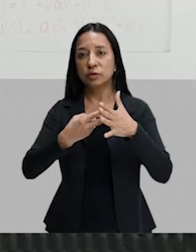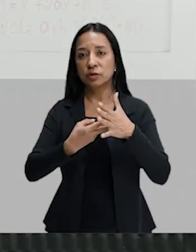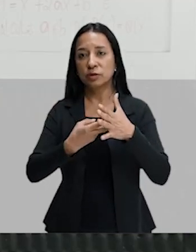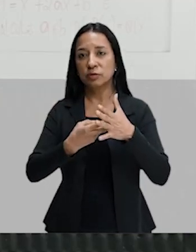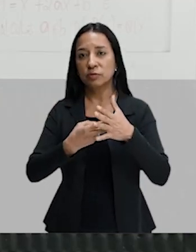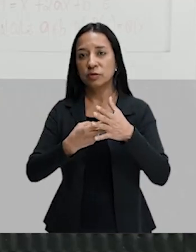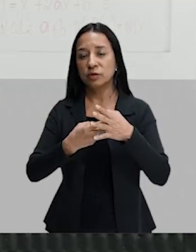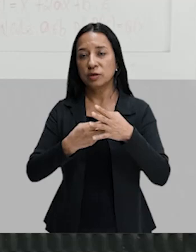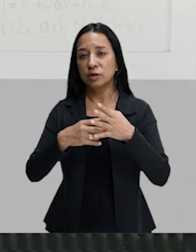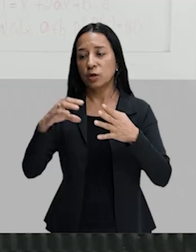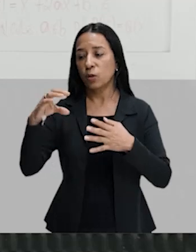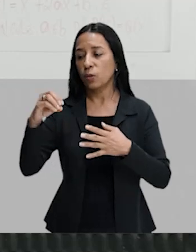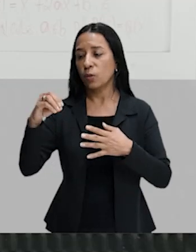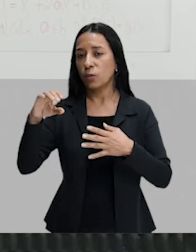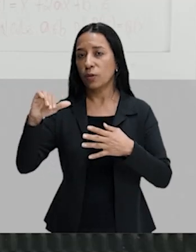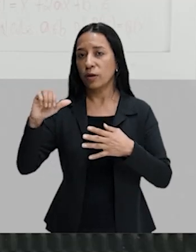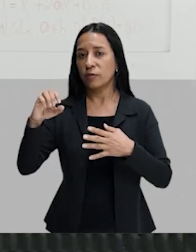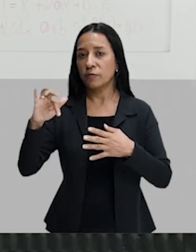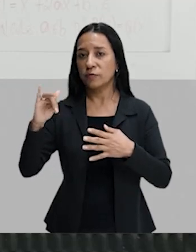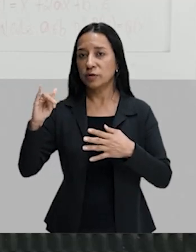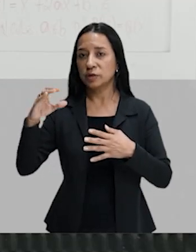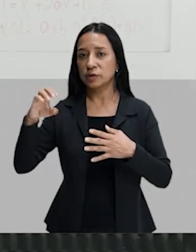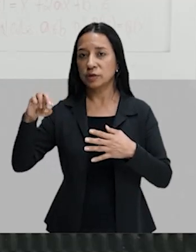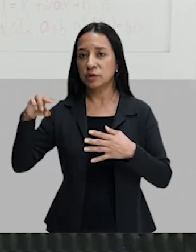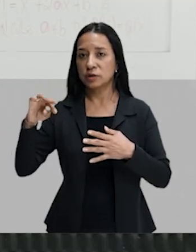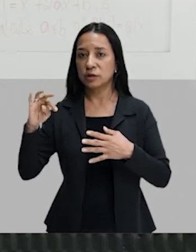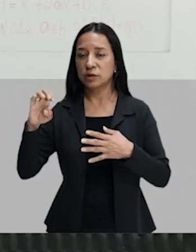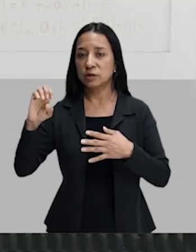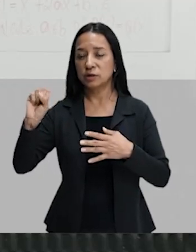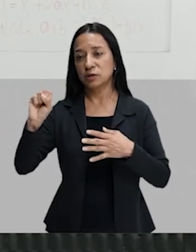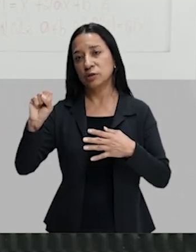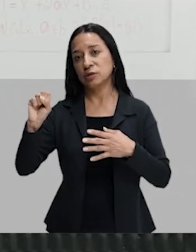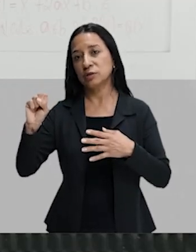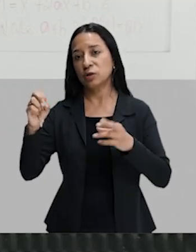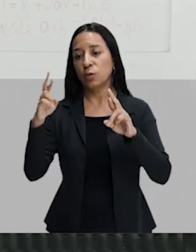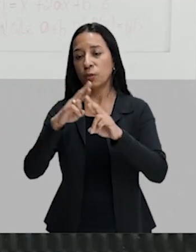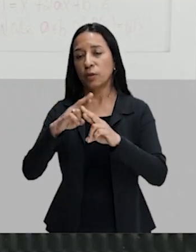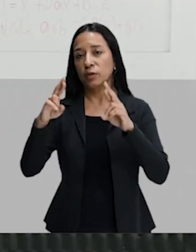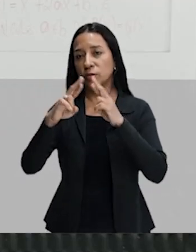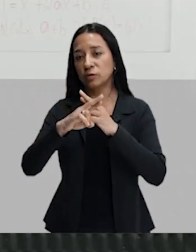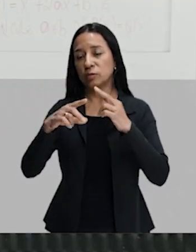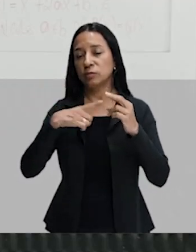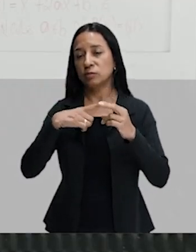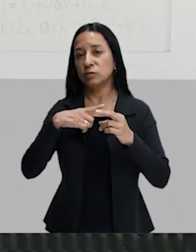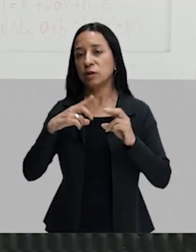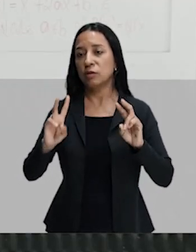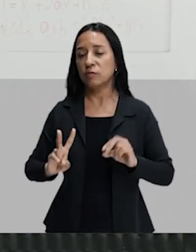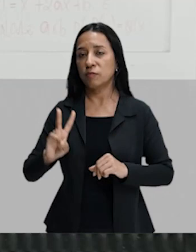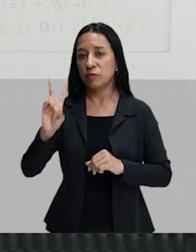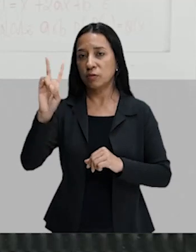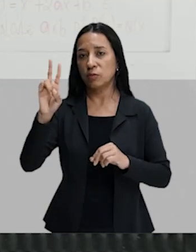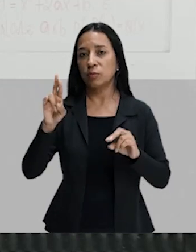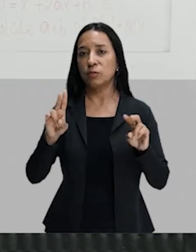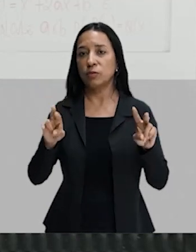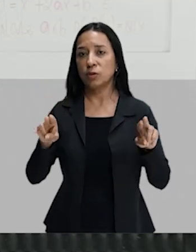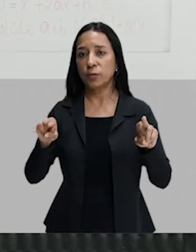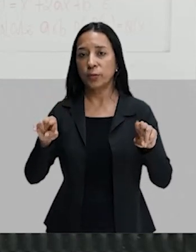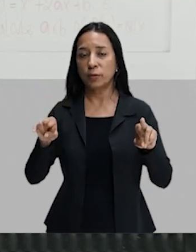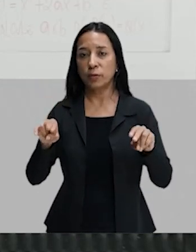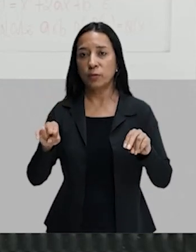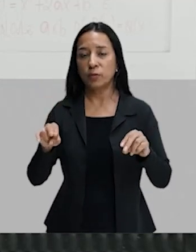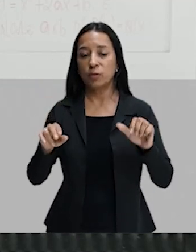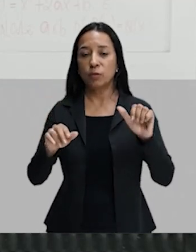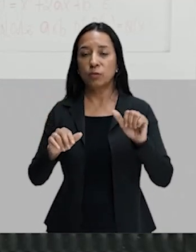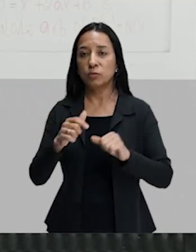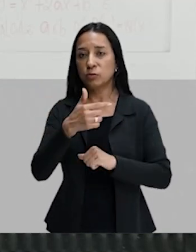os coeficientes correspondentes têm o mesmo valor. Ou seja, esse 2a é